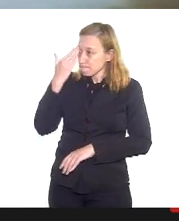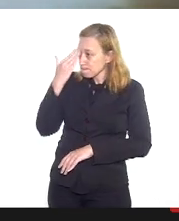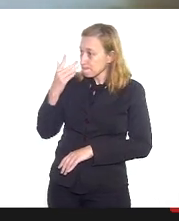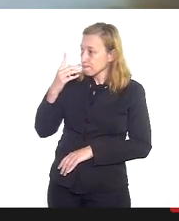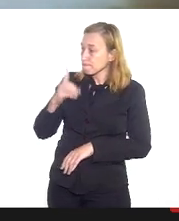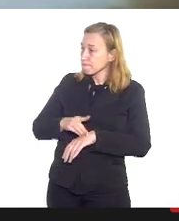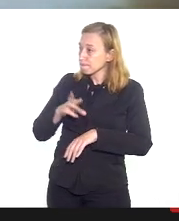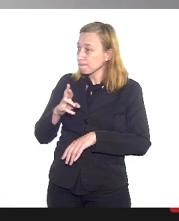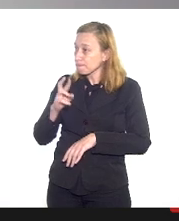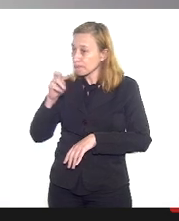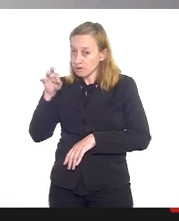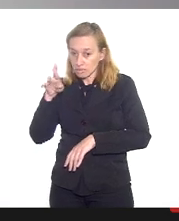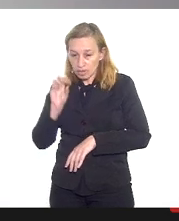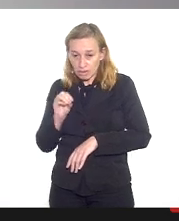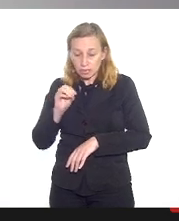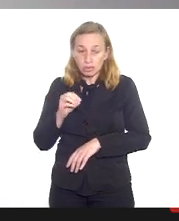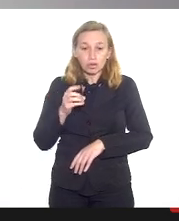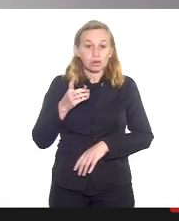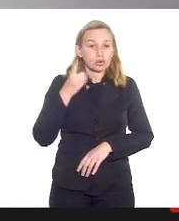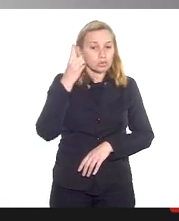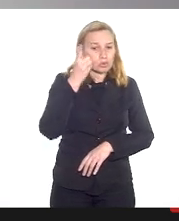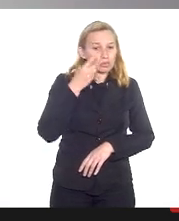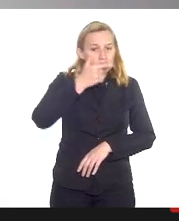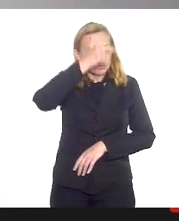Doutor Luiz Paulo,